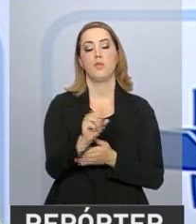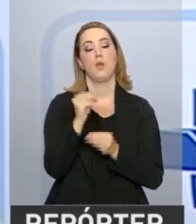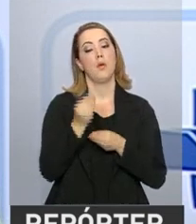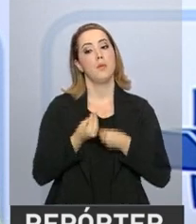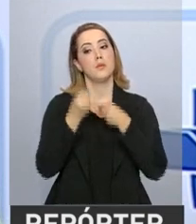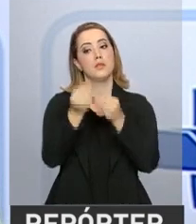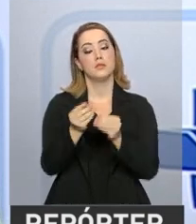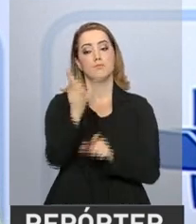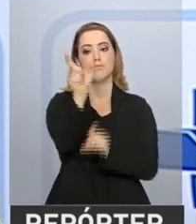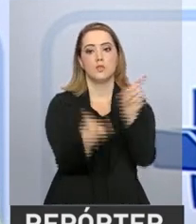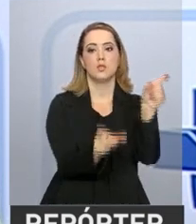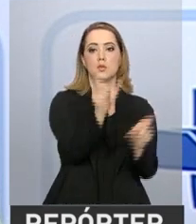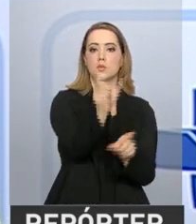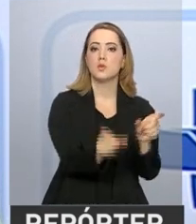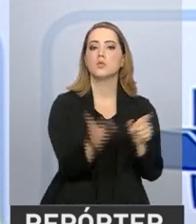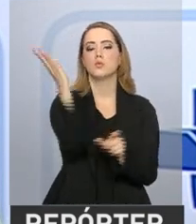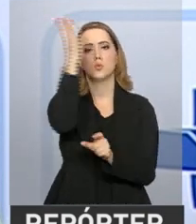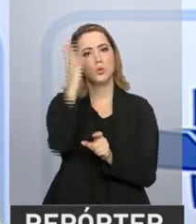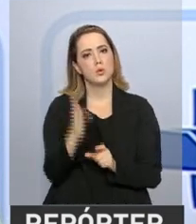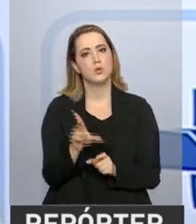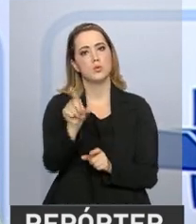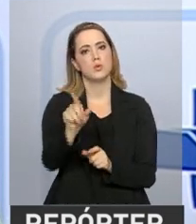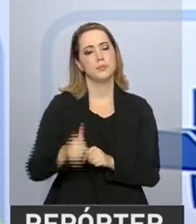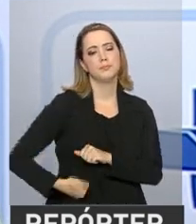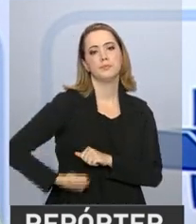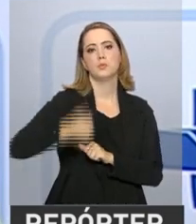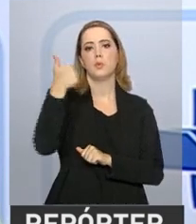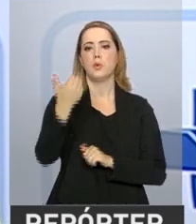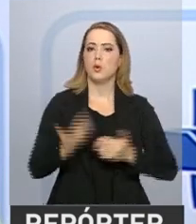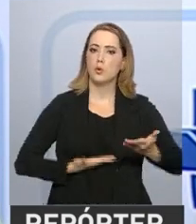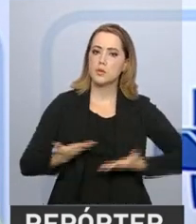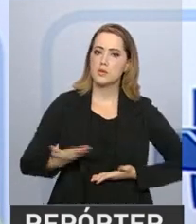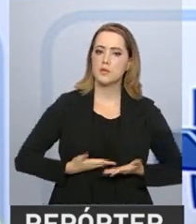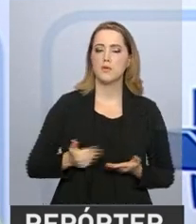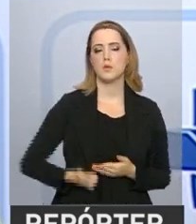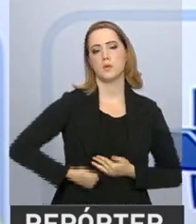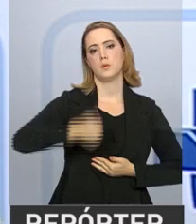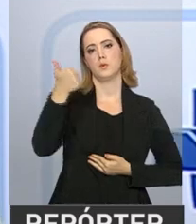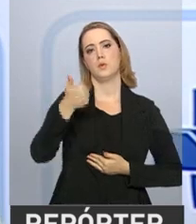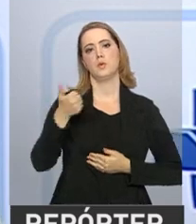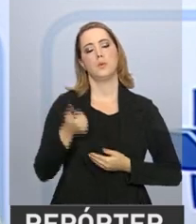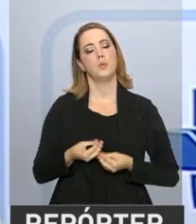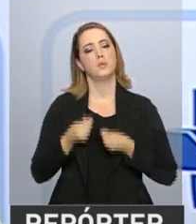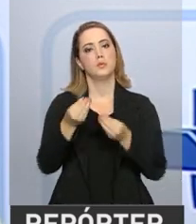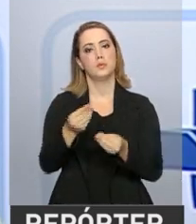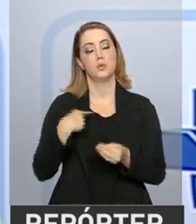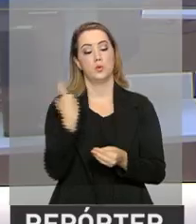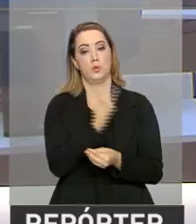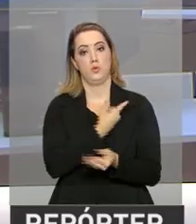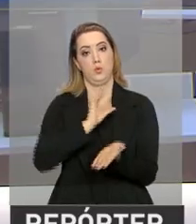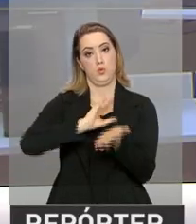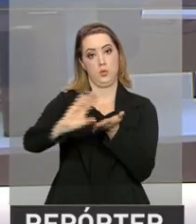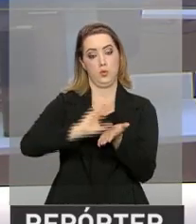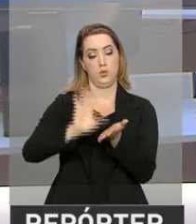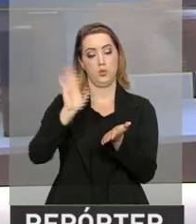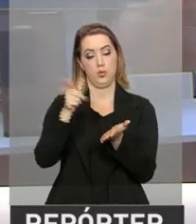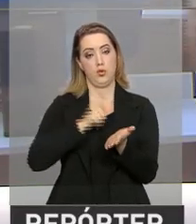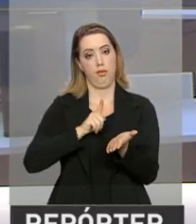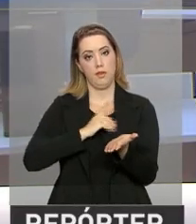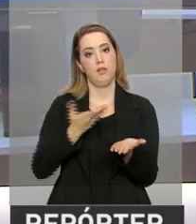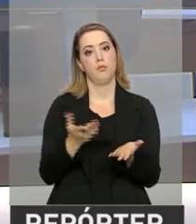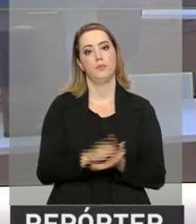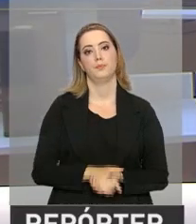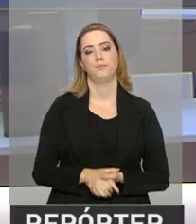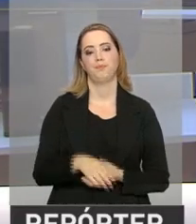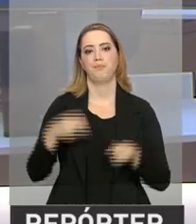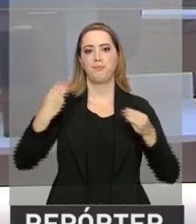dar aos brasileiros mais qualidade de serviço, mais serviços com os recursos que dispomos. O ministro